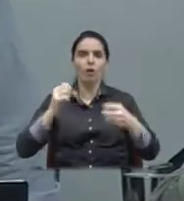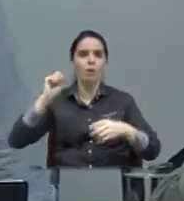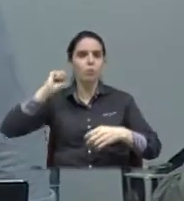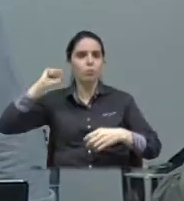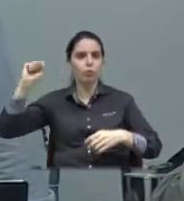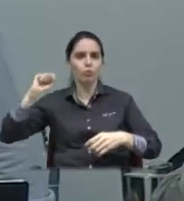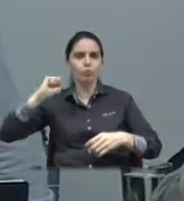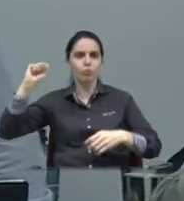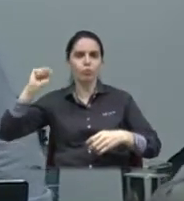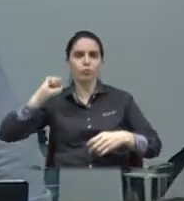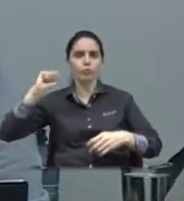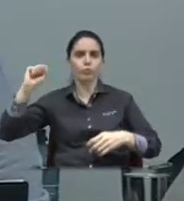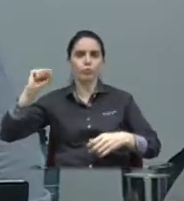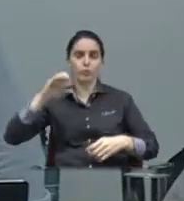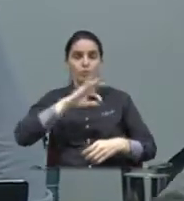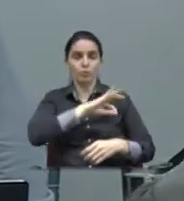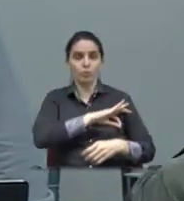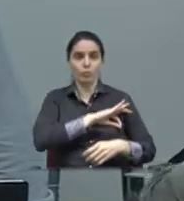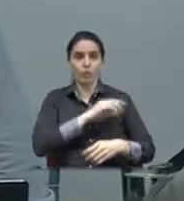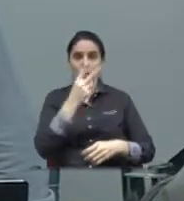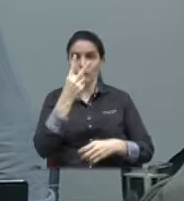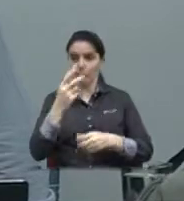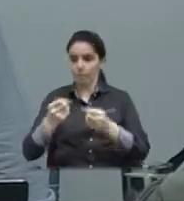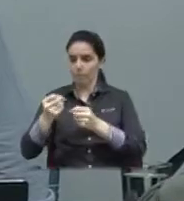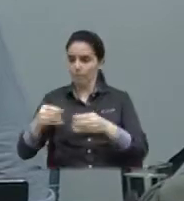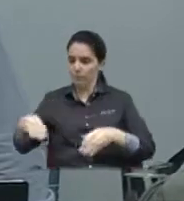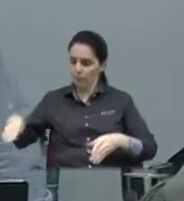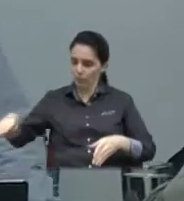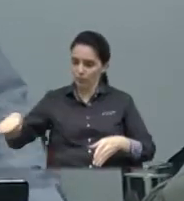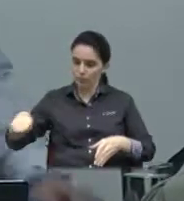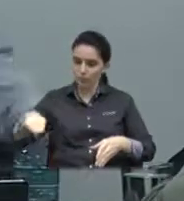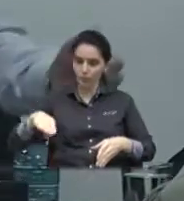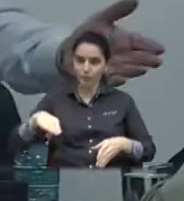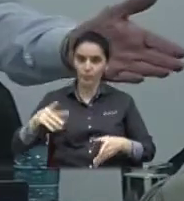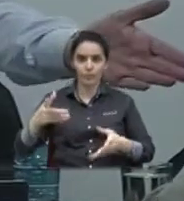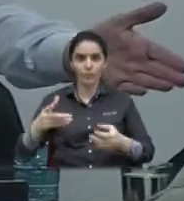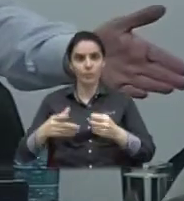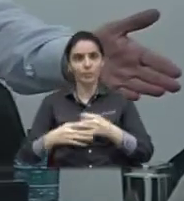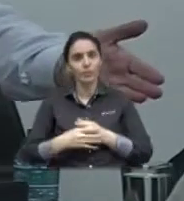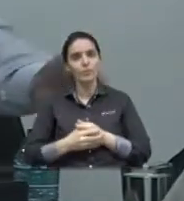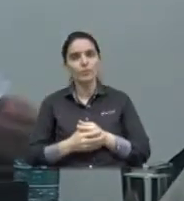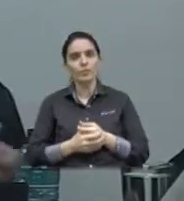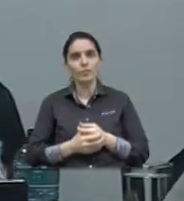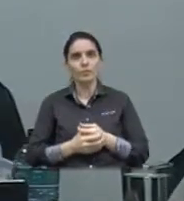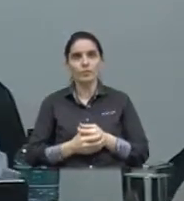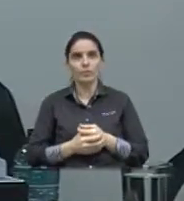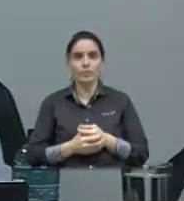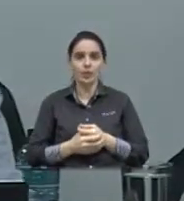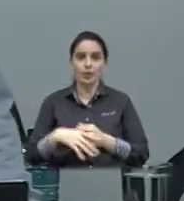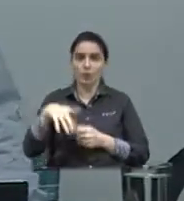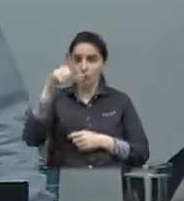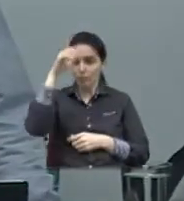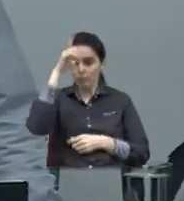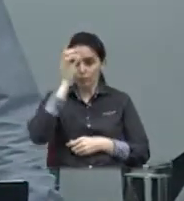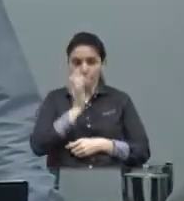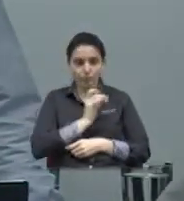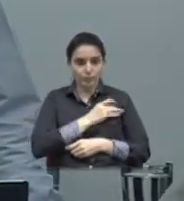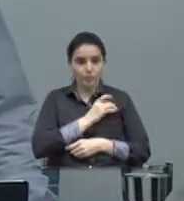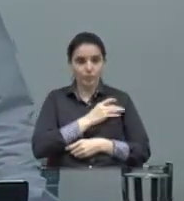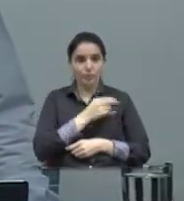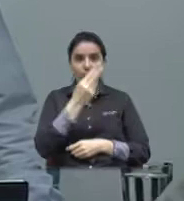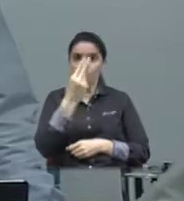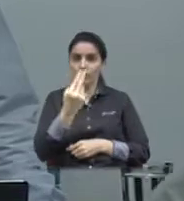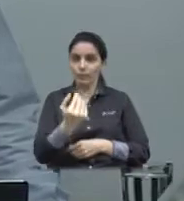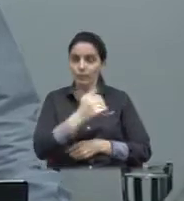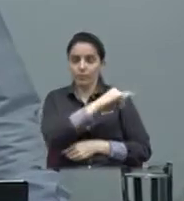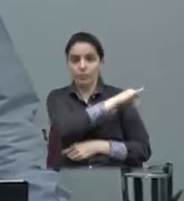com 2 seguranças, eu fico até imaginando, coitado deles, já visto o que está acontecendo lá no Rio de Janeiro, que chegamos na histórica marca de